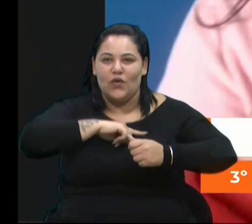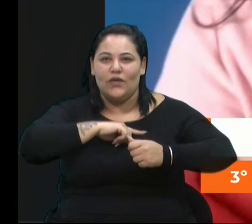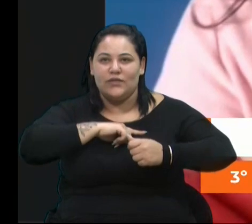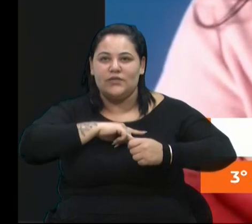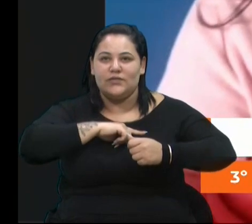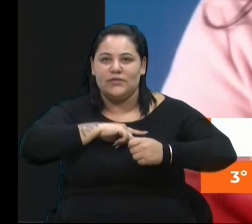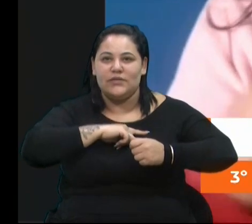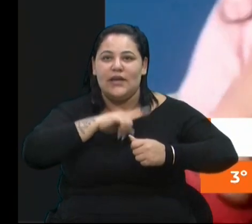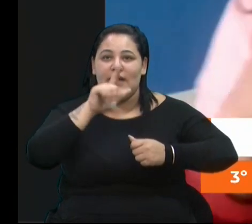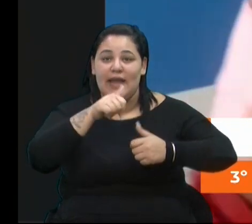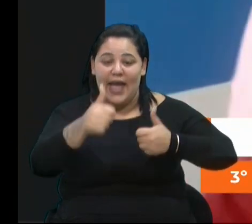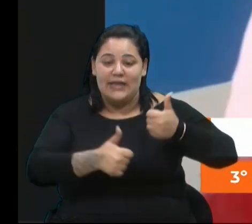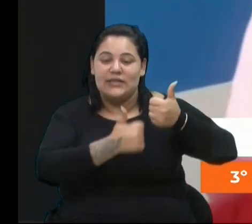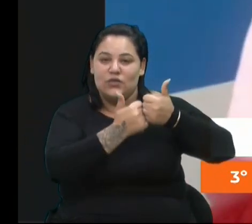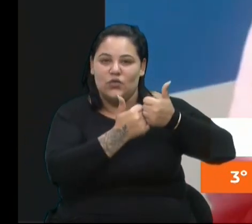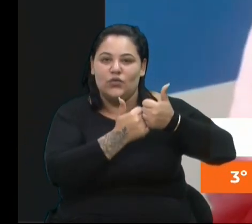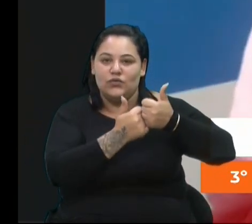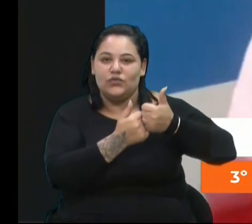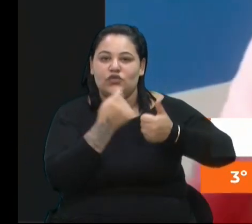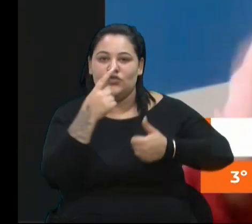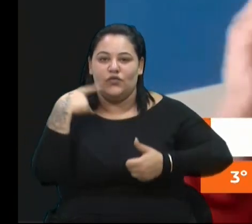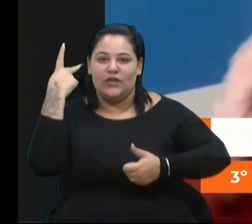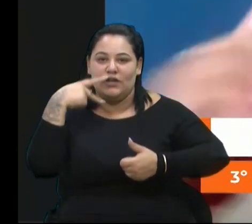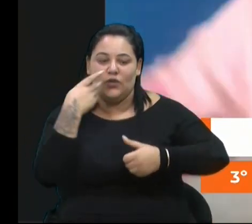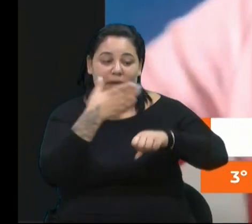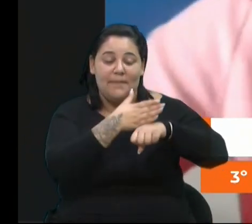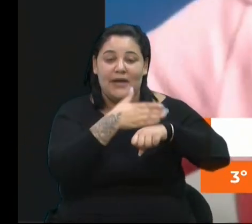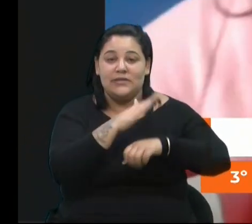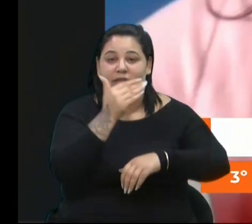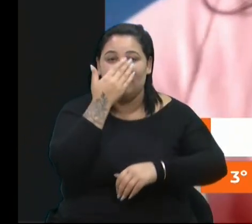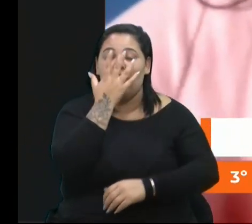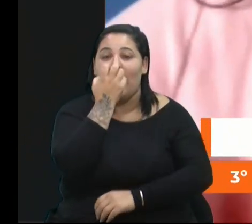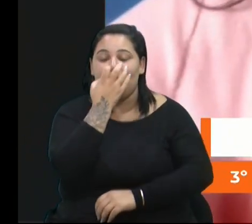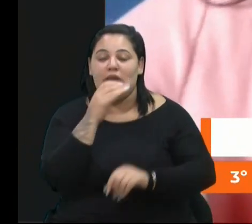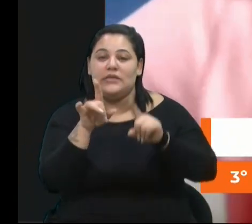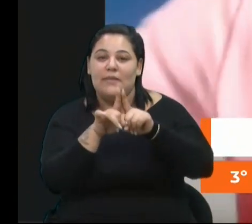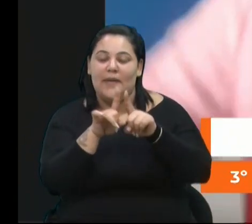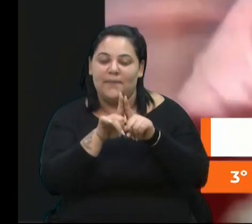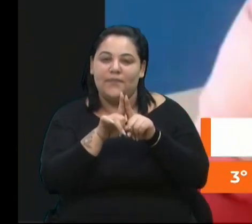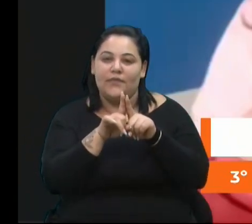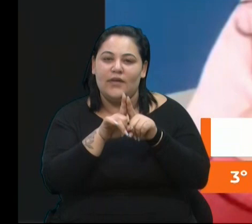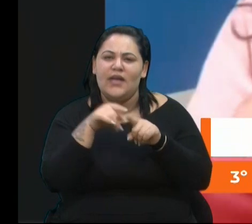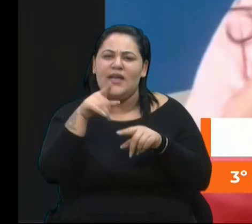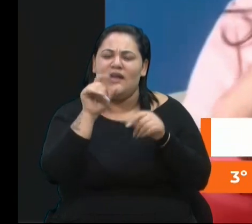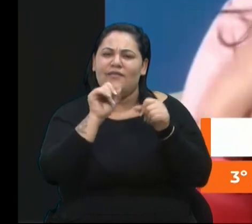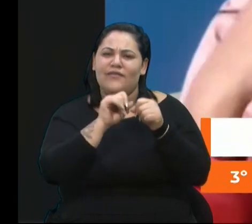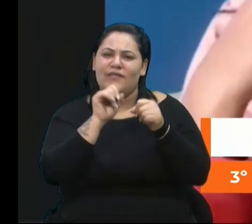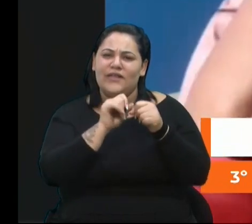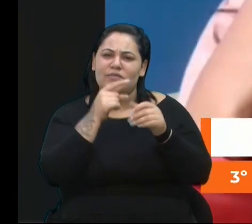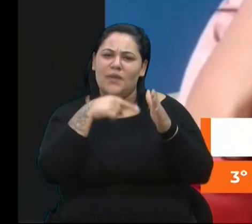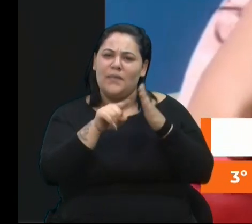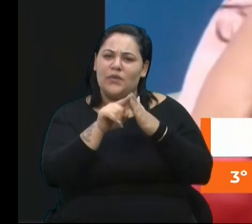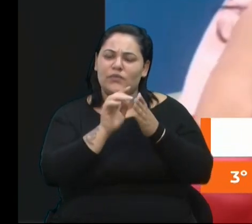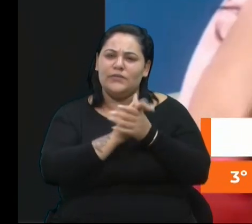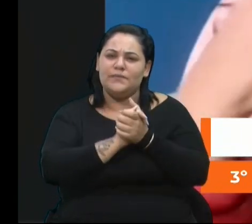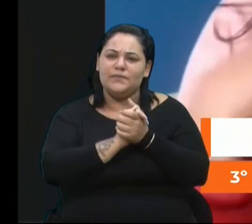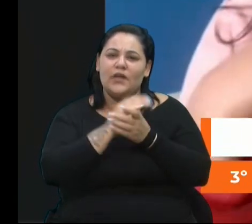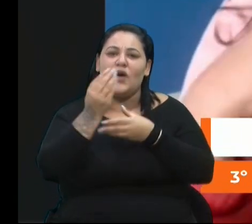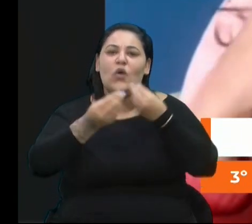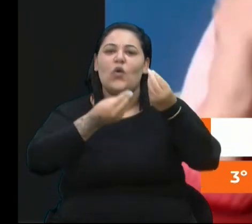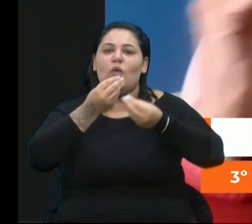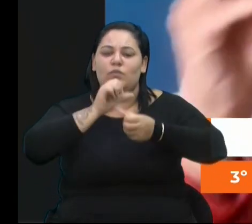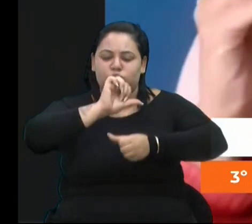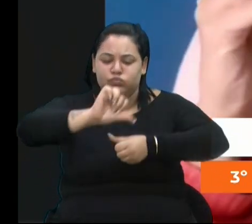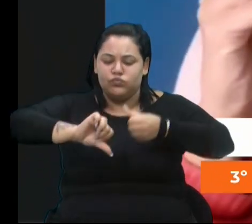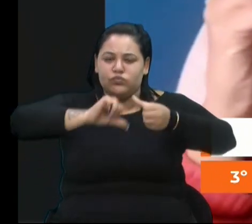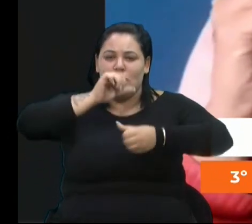ele é assessor de um dos vereadores que faz parte da frente, do vereador Camilles, e ele fez o seguinte questionamento, Chico: como se